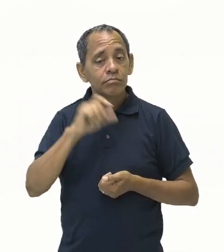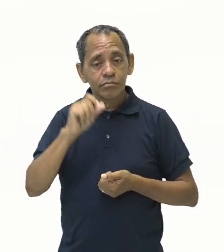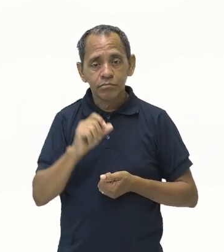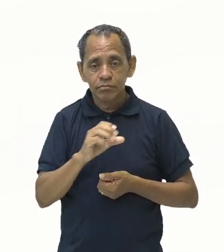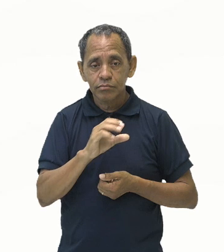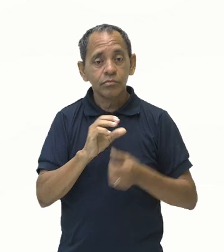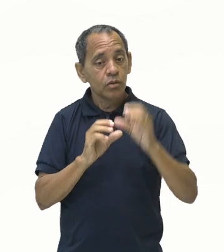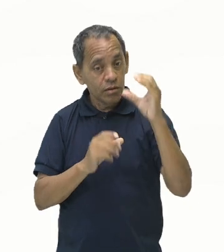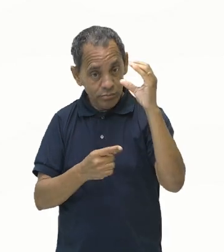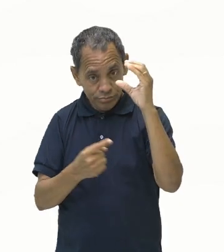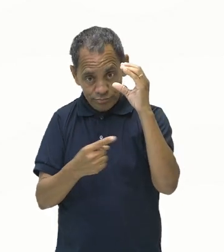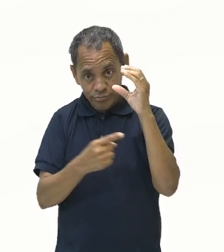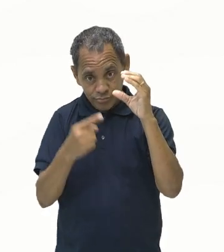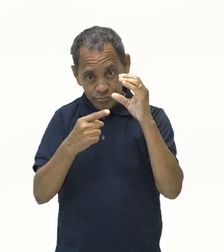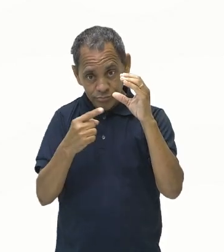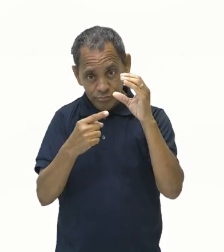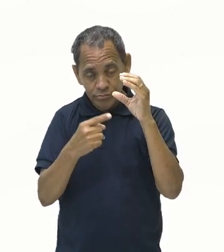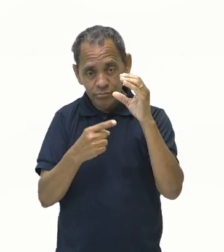carbono aqui,